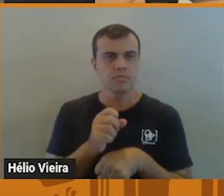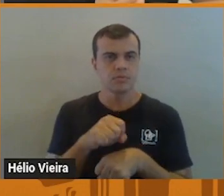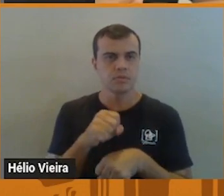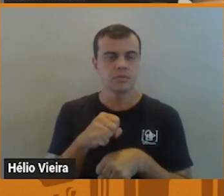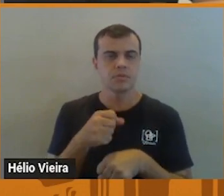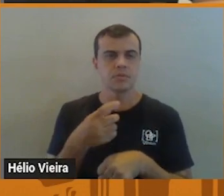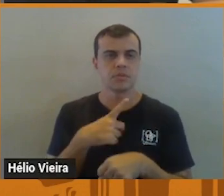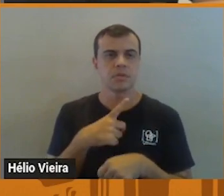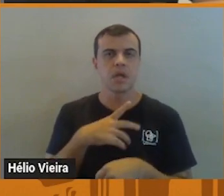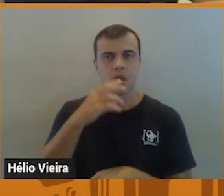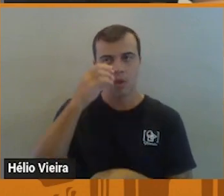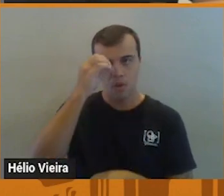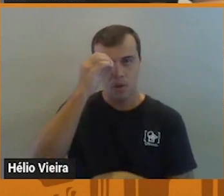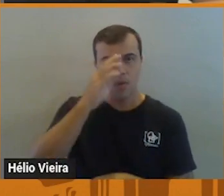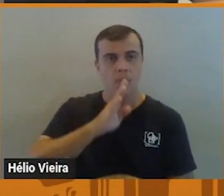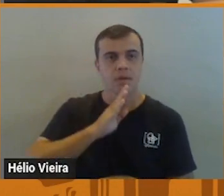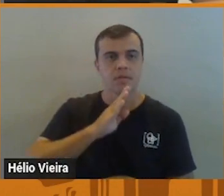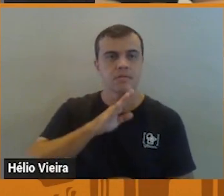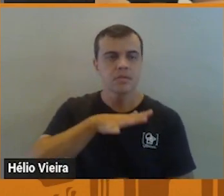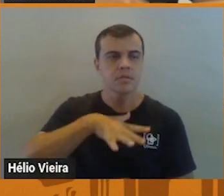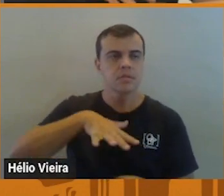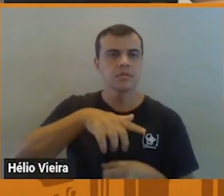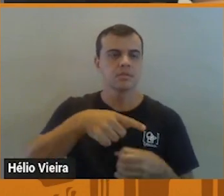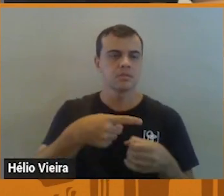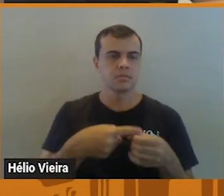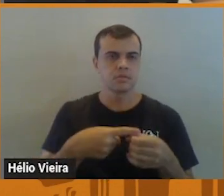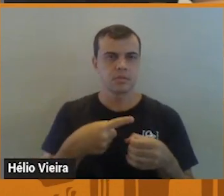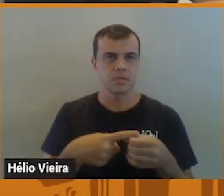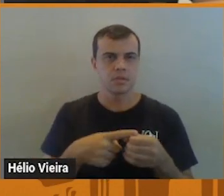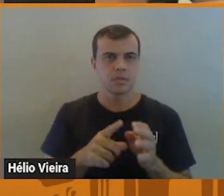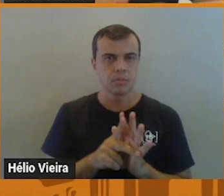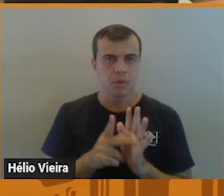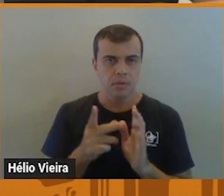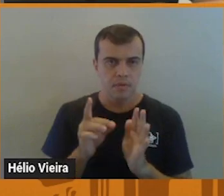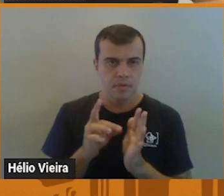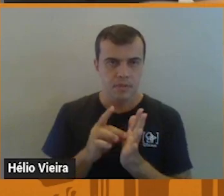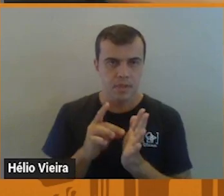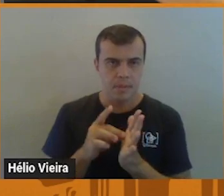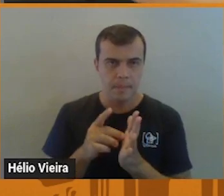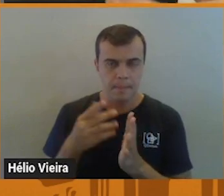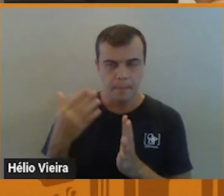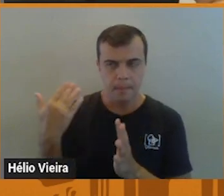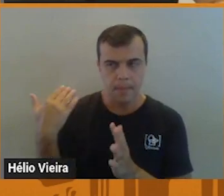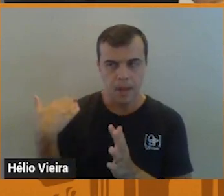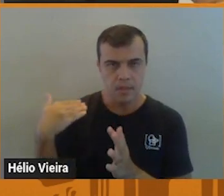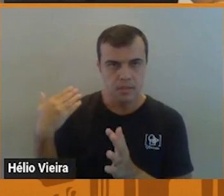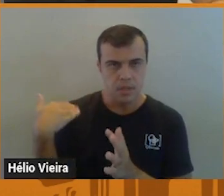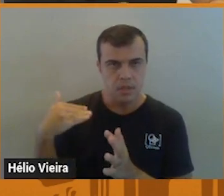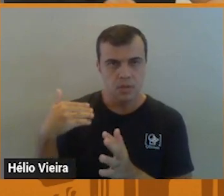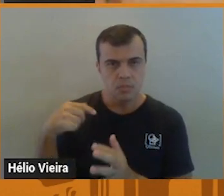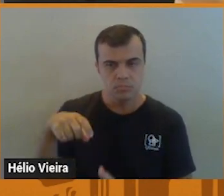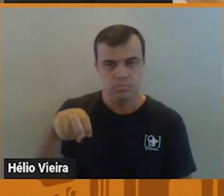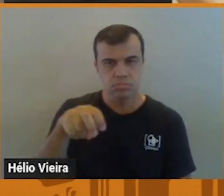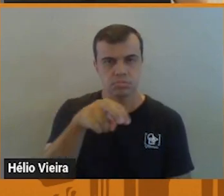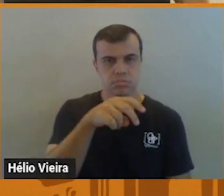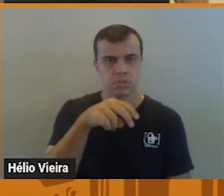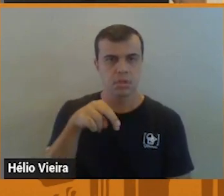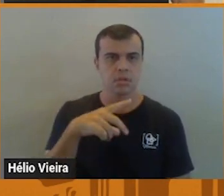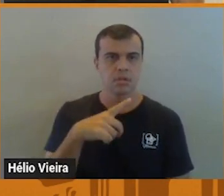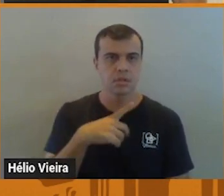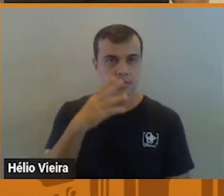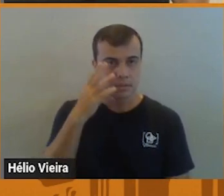busca por conhecer a cidade. Então, é realizar um passeio que a gente chama tipo deriva, né? Que é